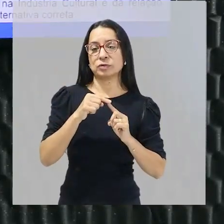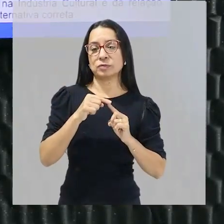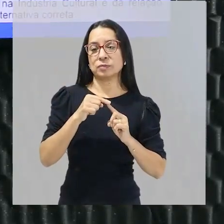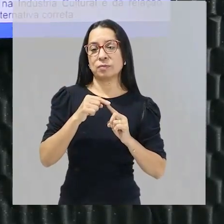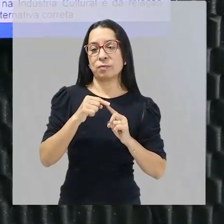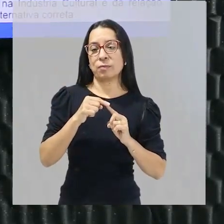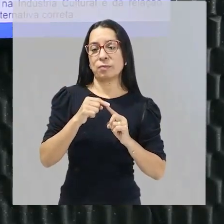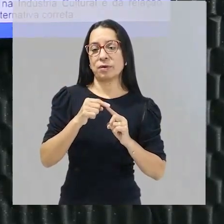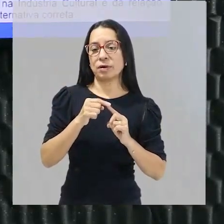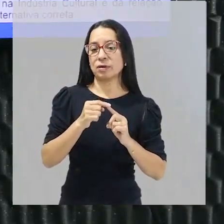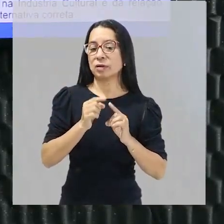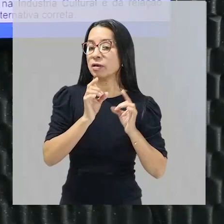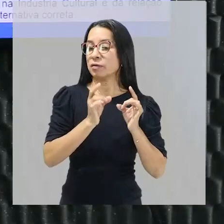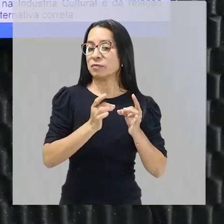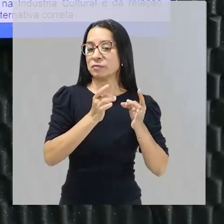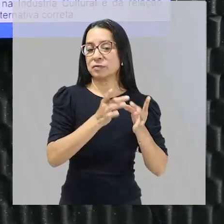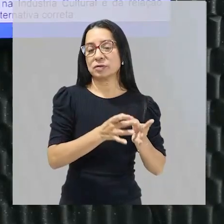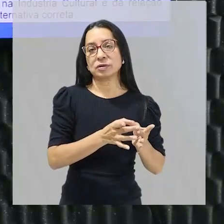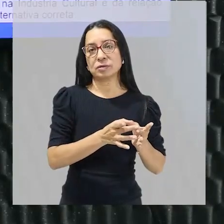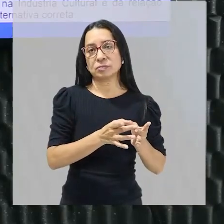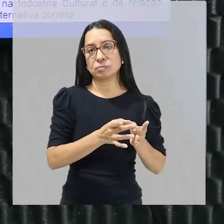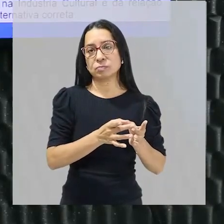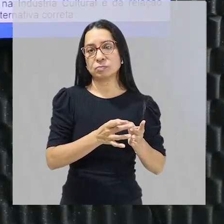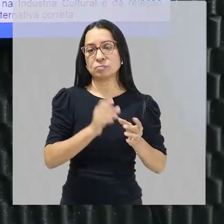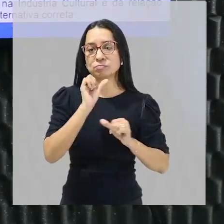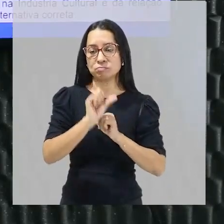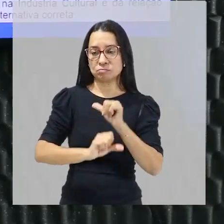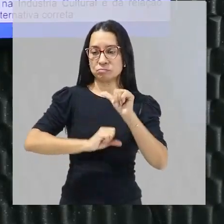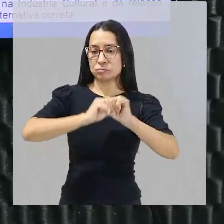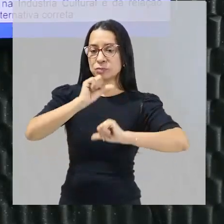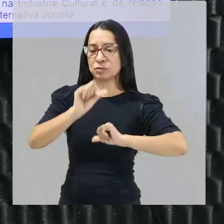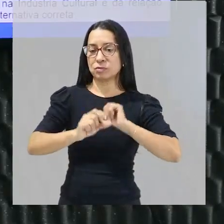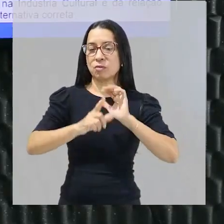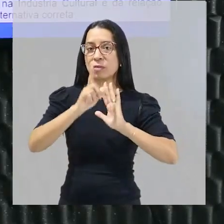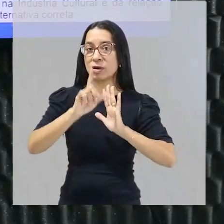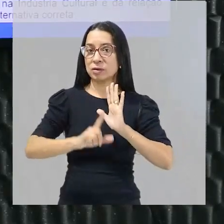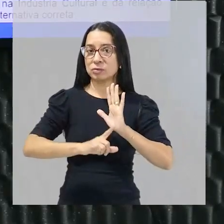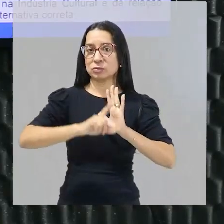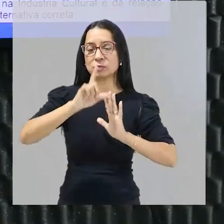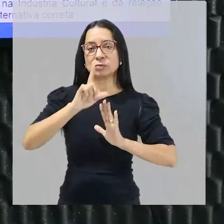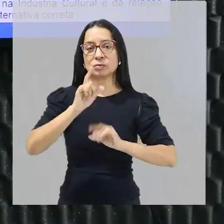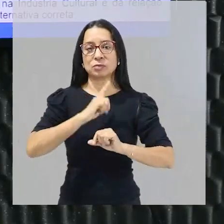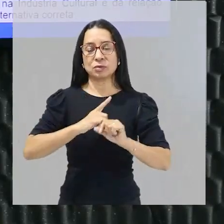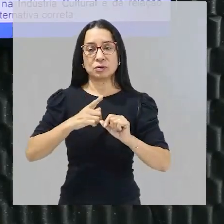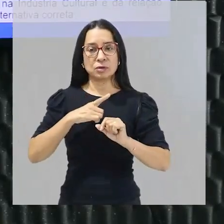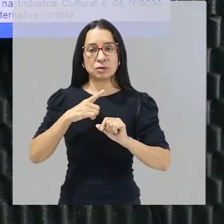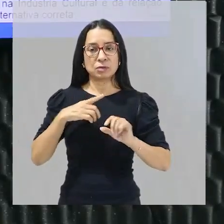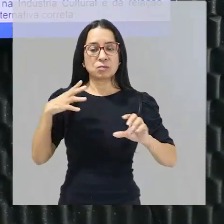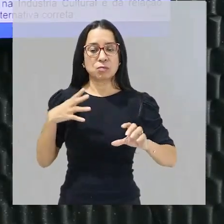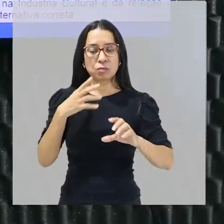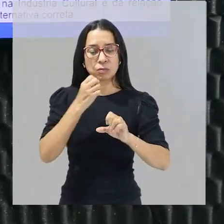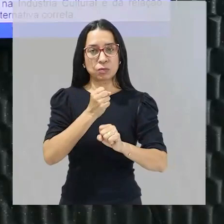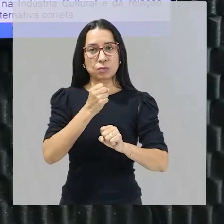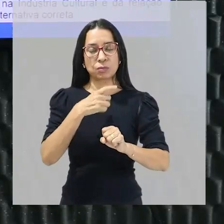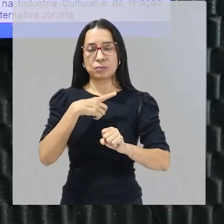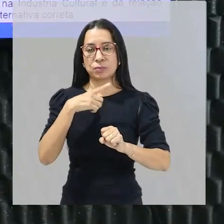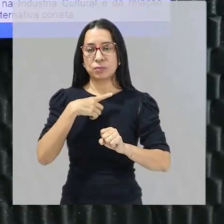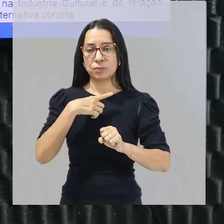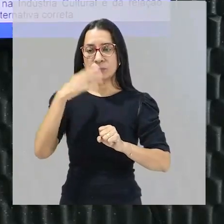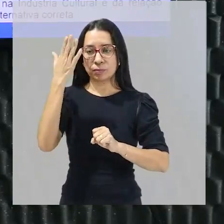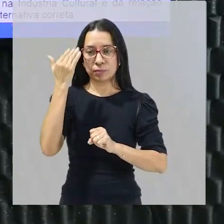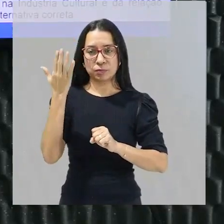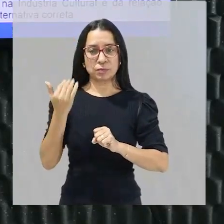mercadoria, gerar lucro. E aí você tem a famosa indústria dos shows,